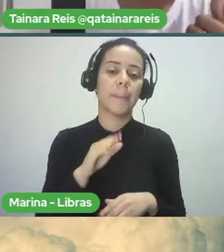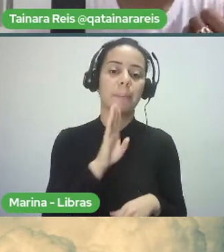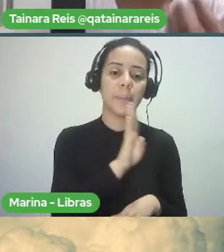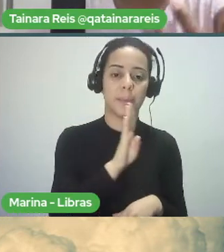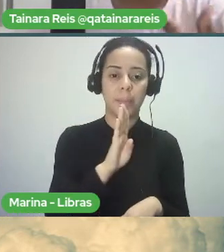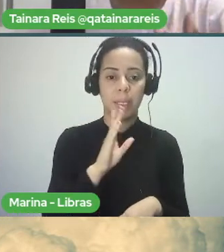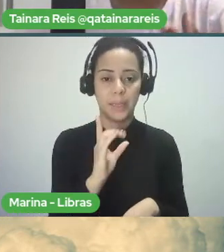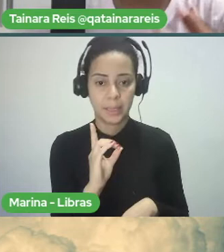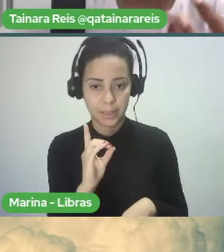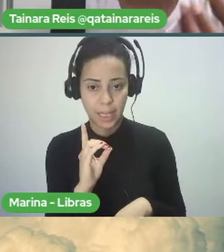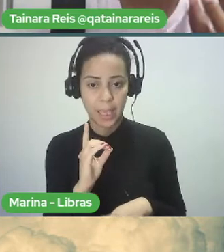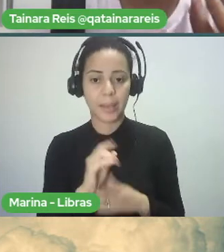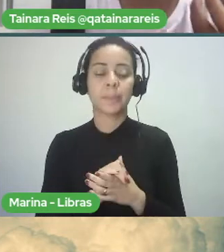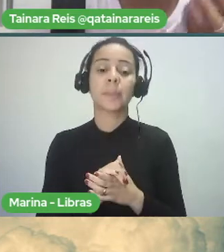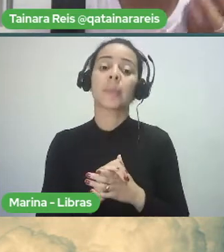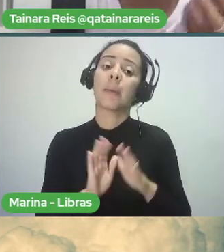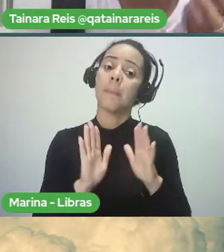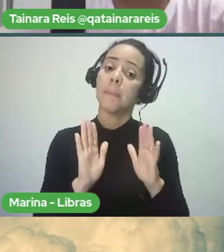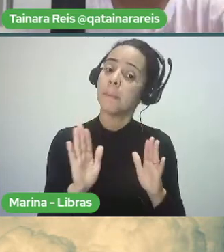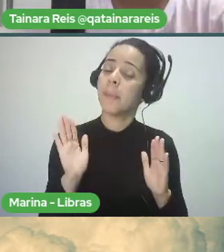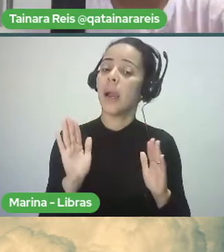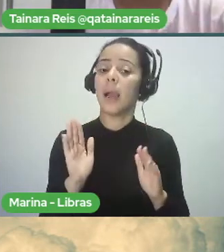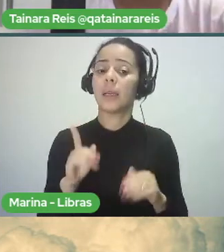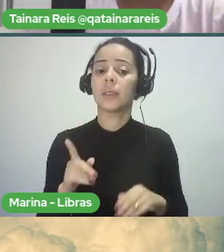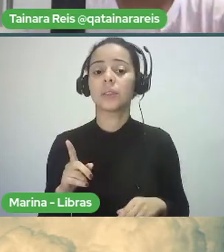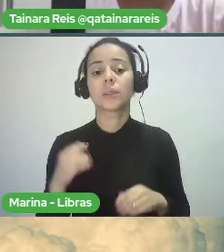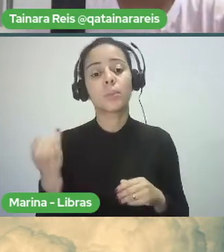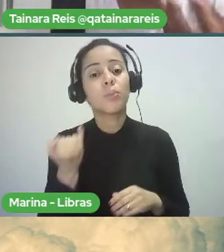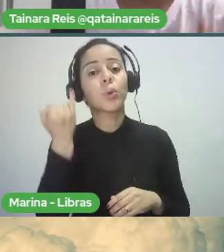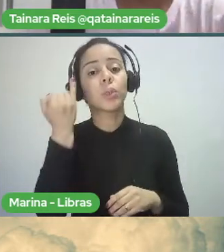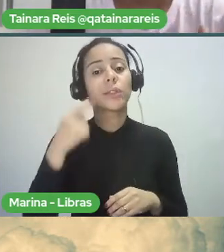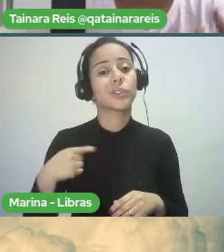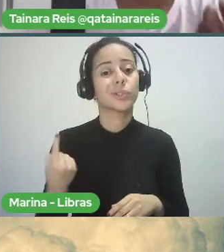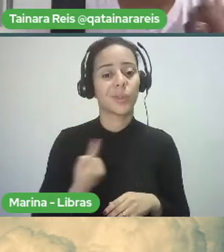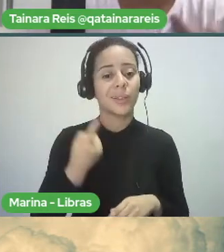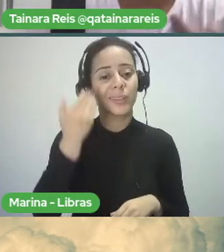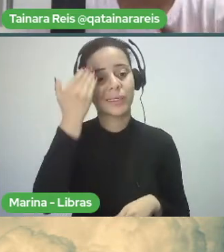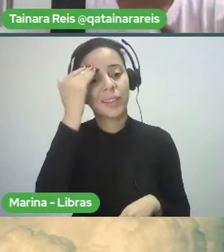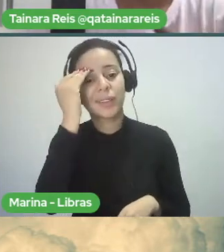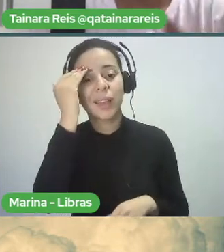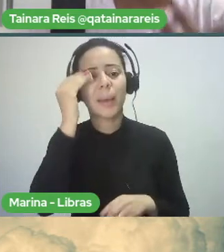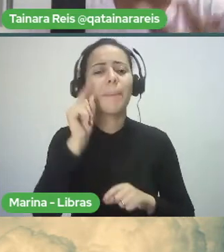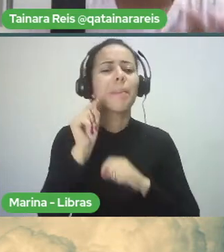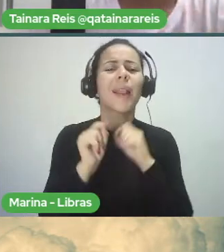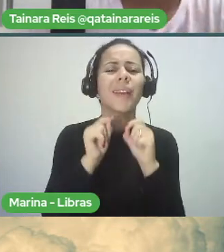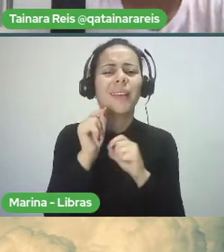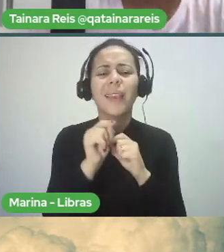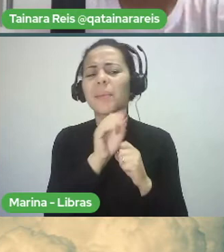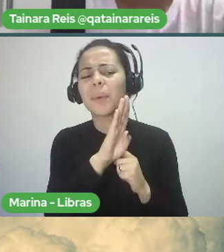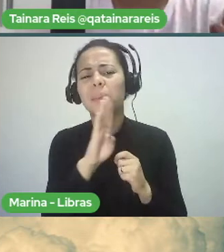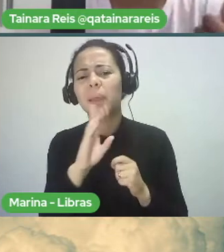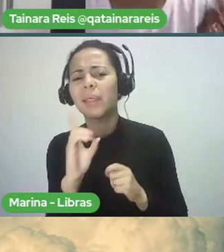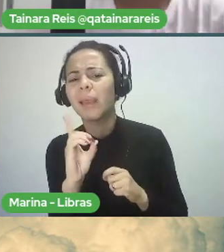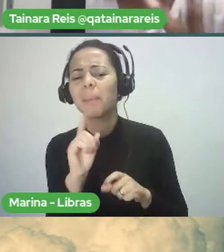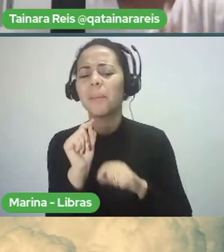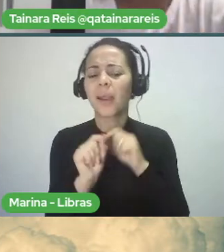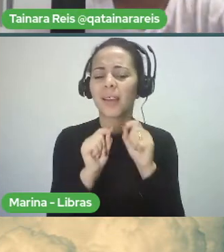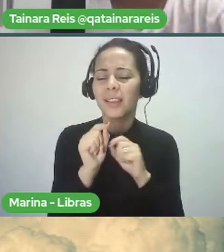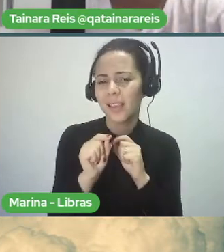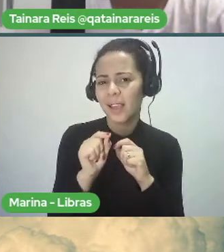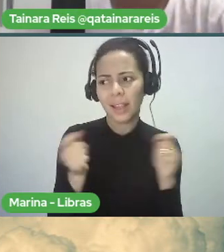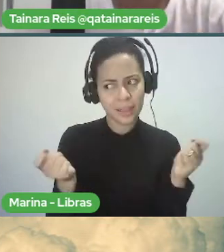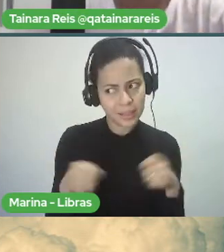é muito importante a gente, pelo menos, entender para que serve, pesquisar e tentar ver se faz sentido utilizar ou não no